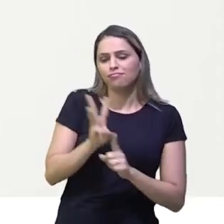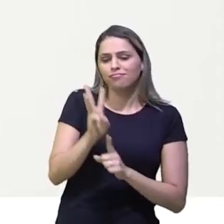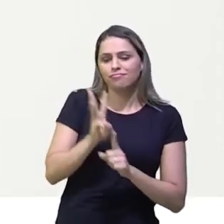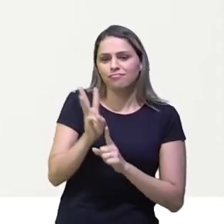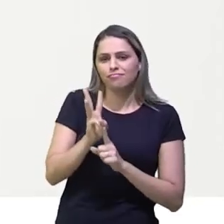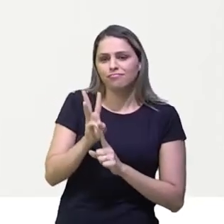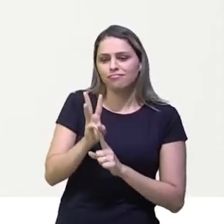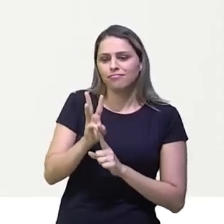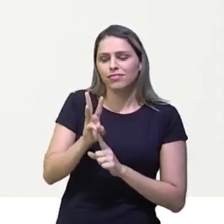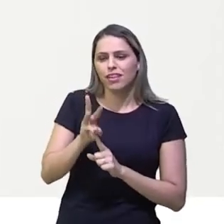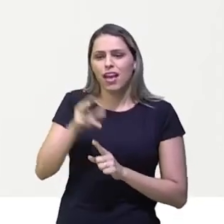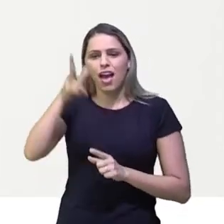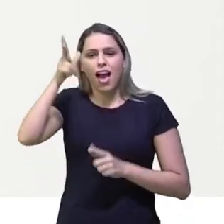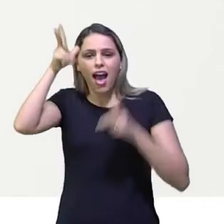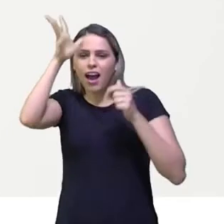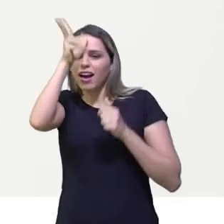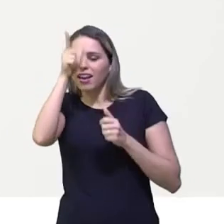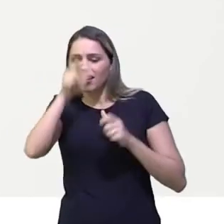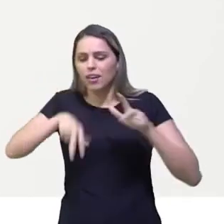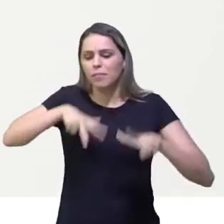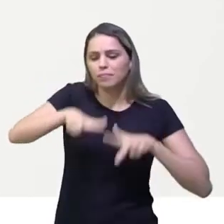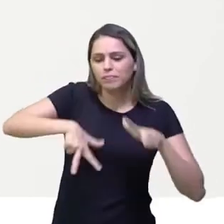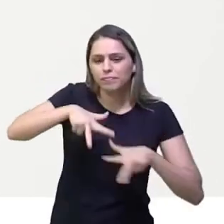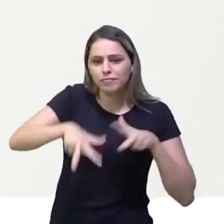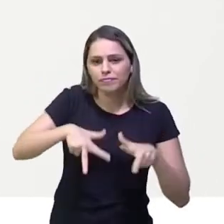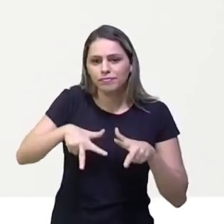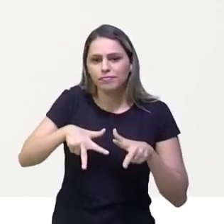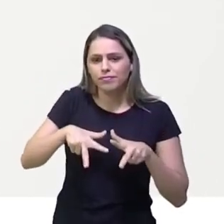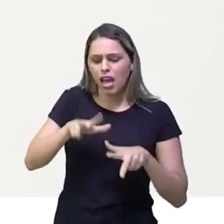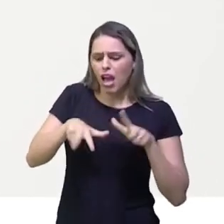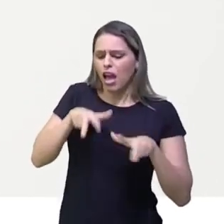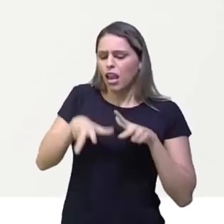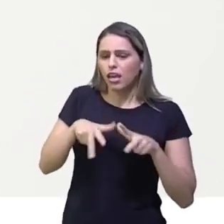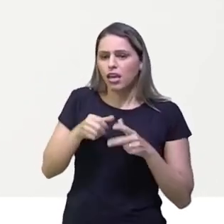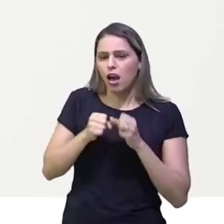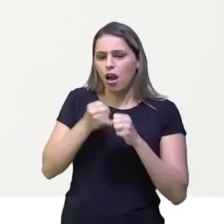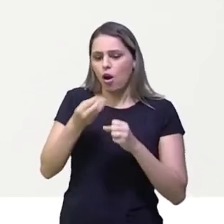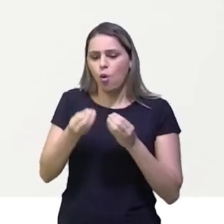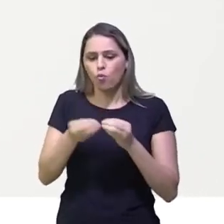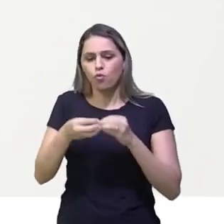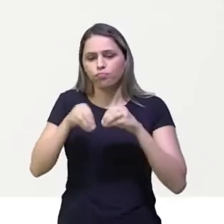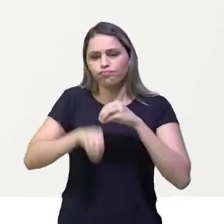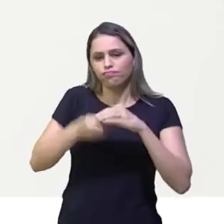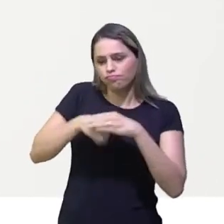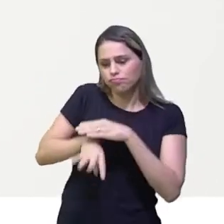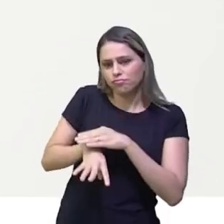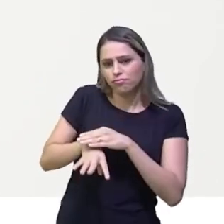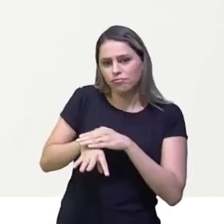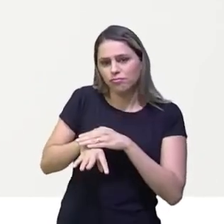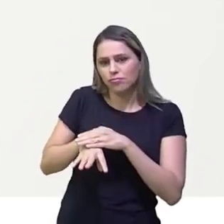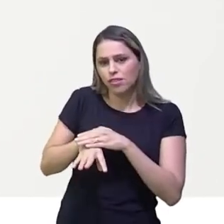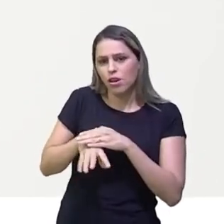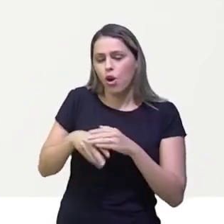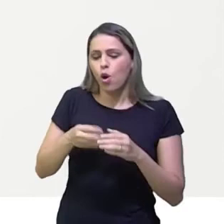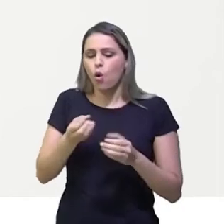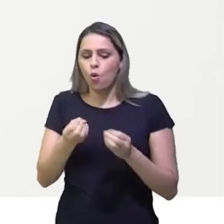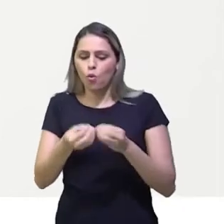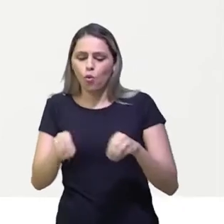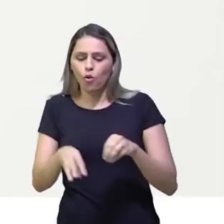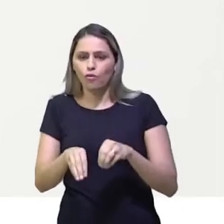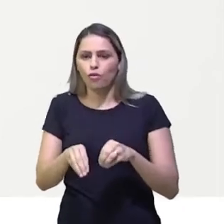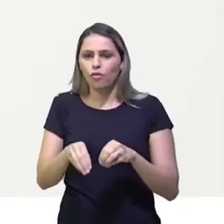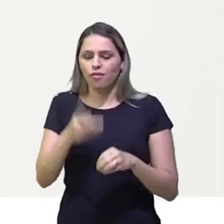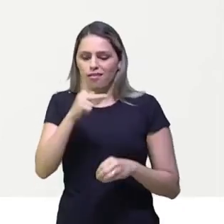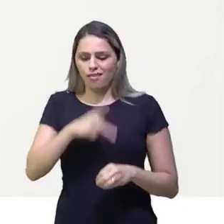galinha ciscou. Cadê a galinha? Botando o ovo. E cadê o ovo? O padre comeu. E cadê